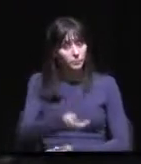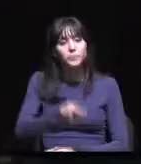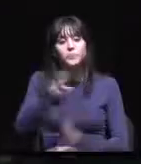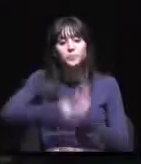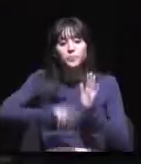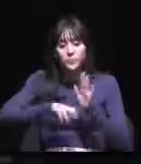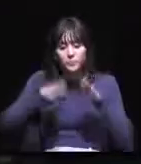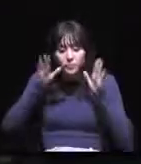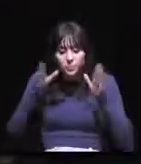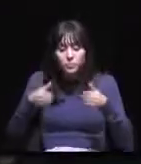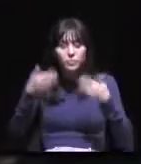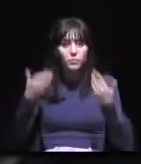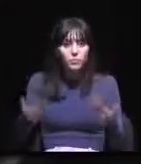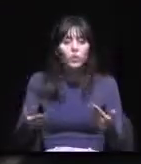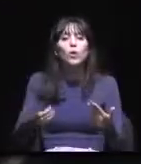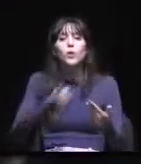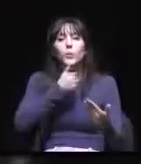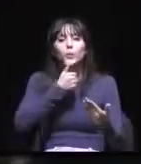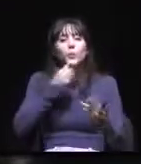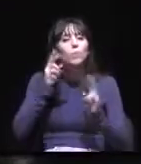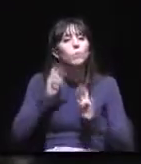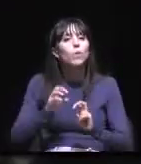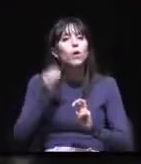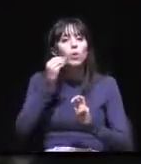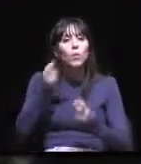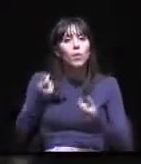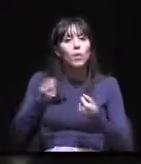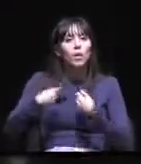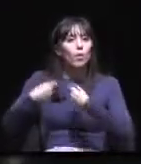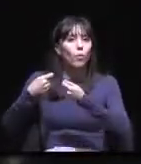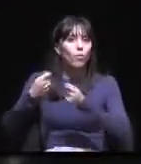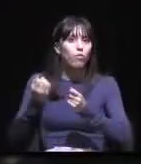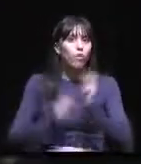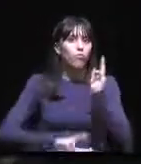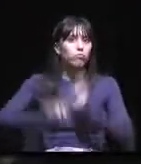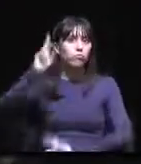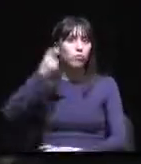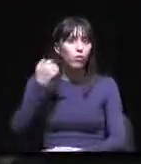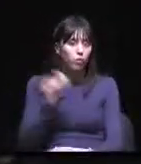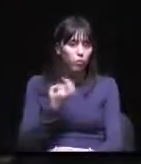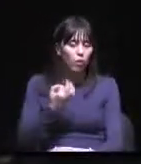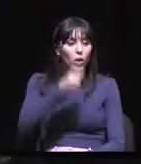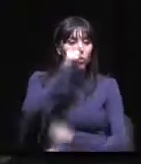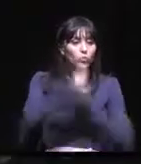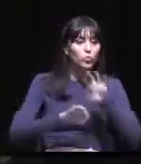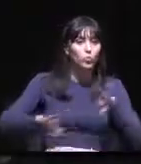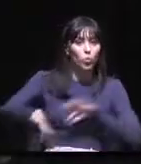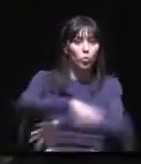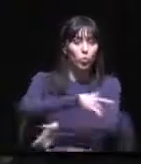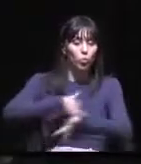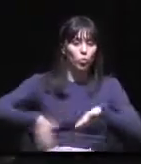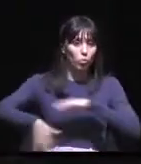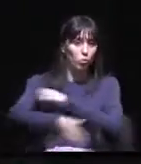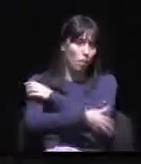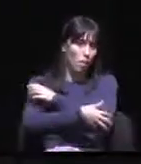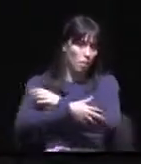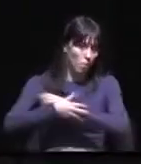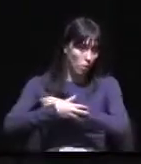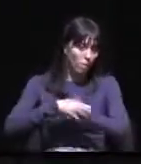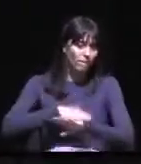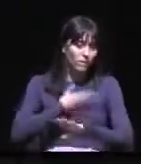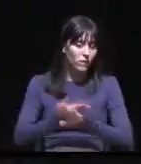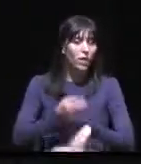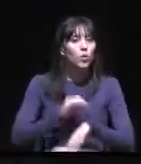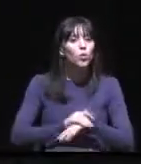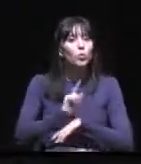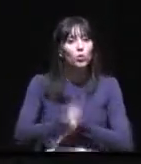momento atual e não conseguem espelhar o aumento do custo de vida. Há um empobrecimento da população causado pelo aumento do custo